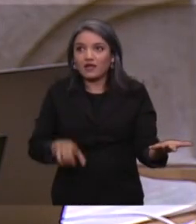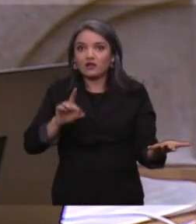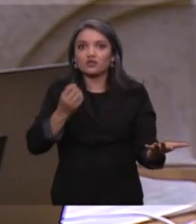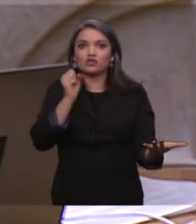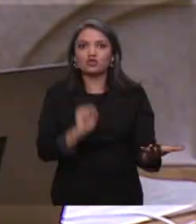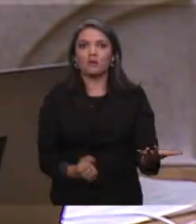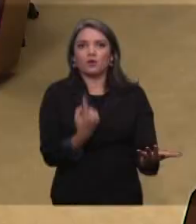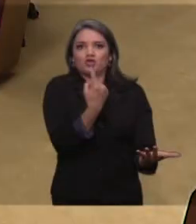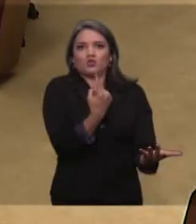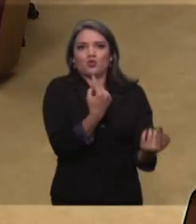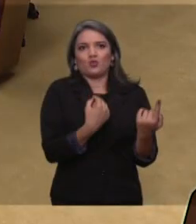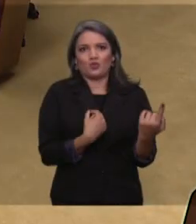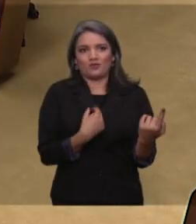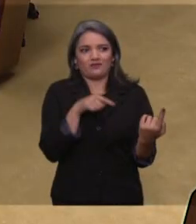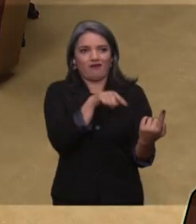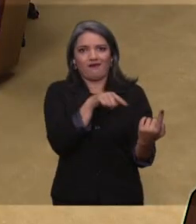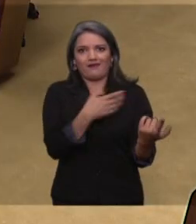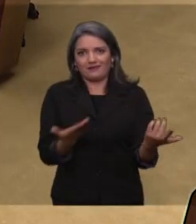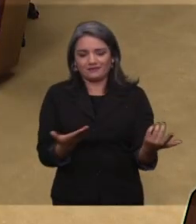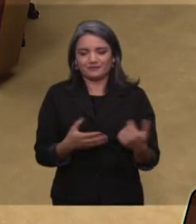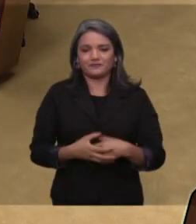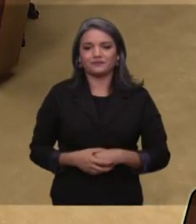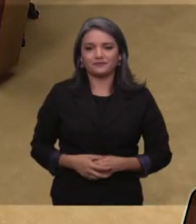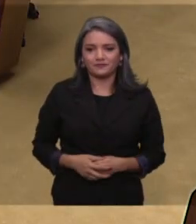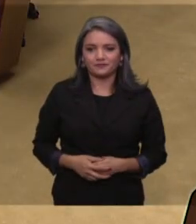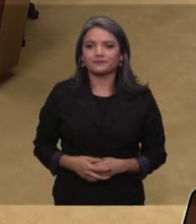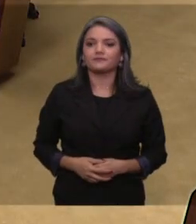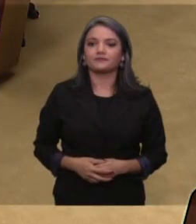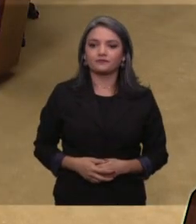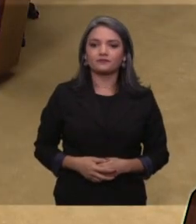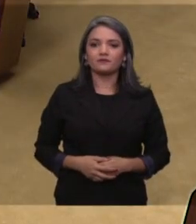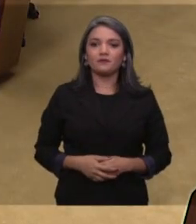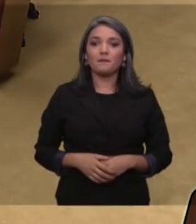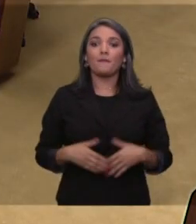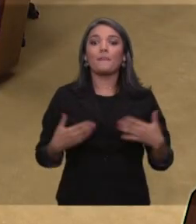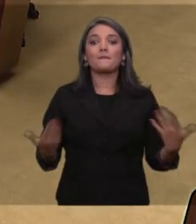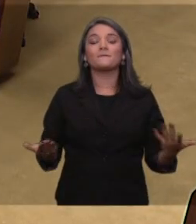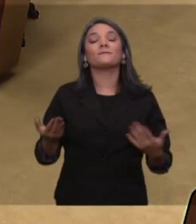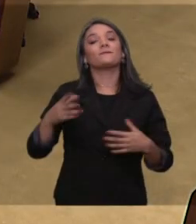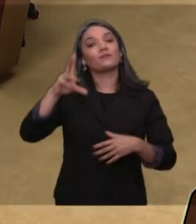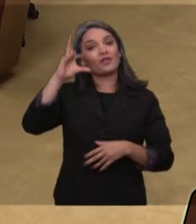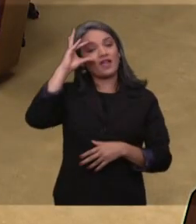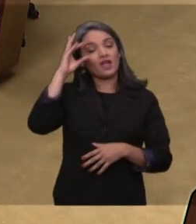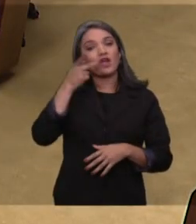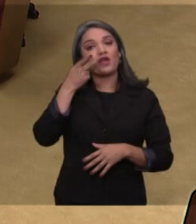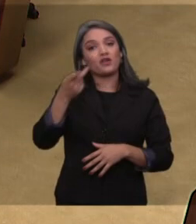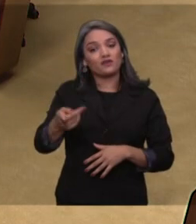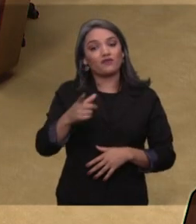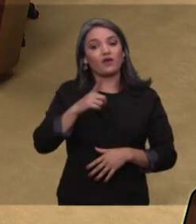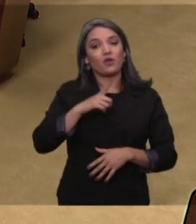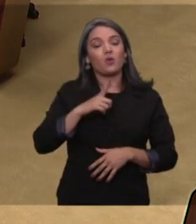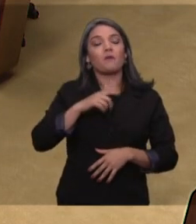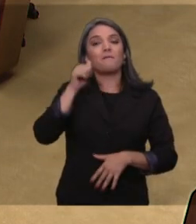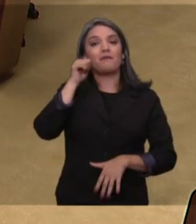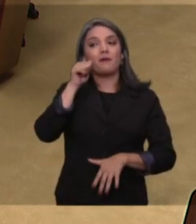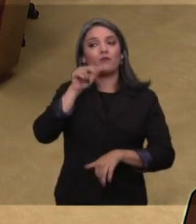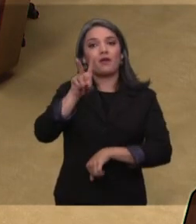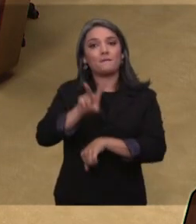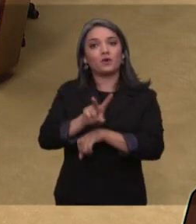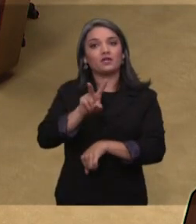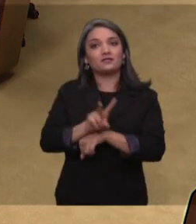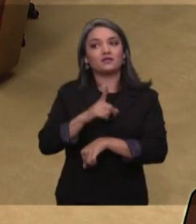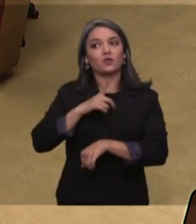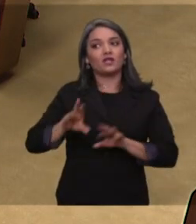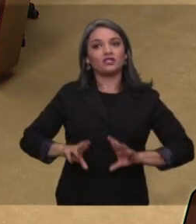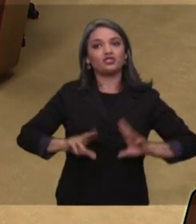agora, sim, o eminente ministro Luiz Edson. Se me permite apenas, e há consequências patrimoniais de resguardo da mulher na separação que não há